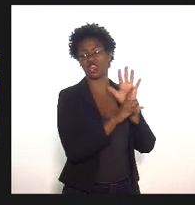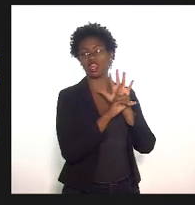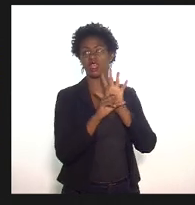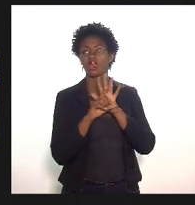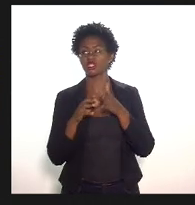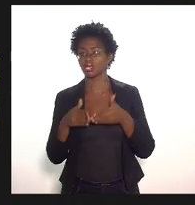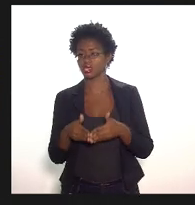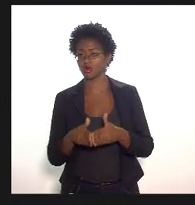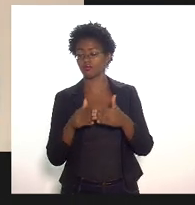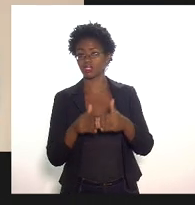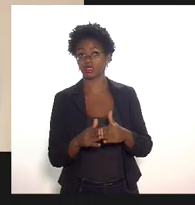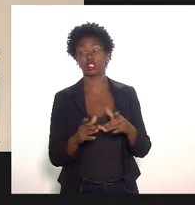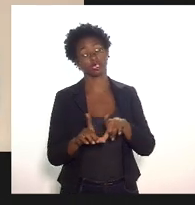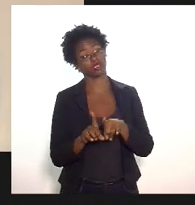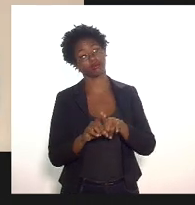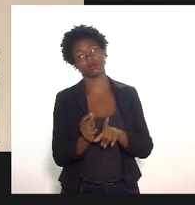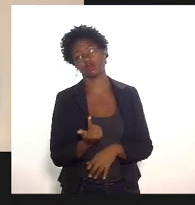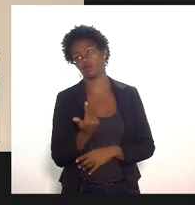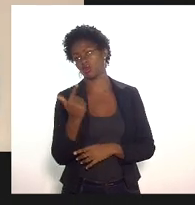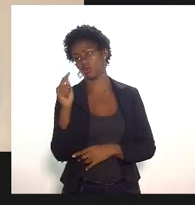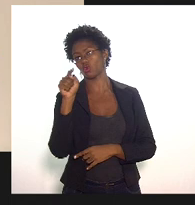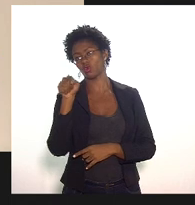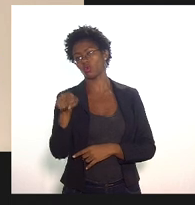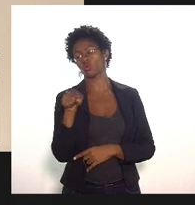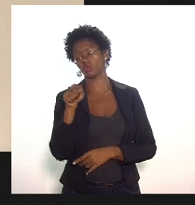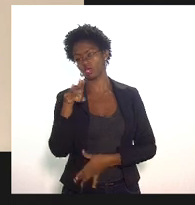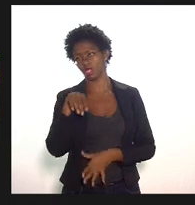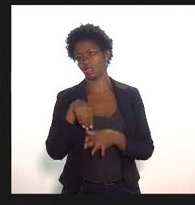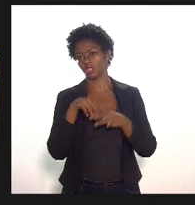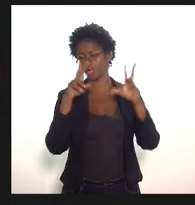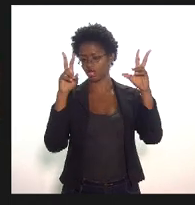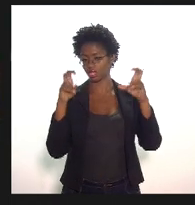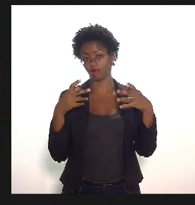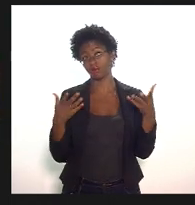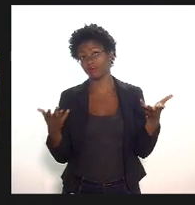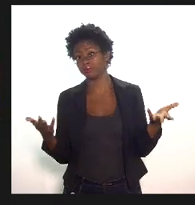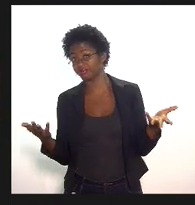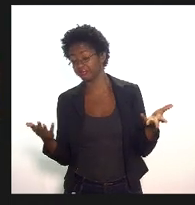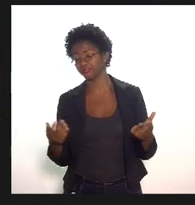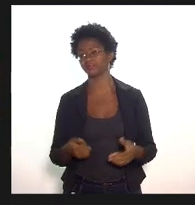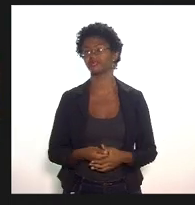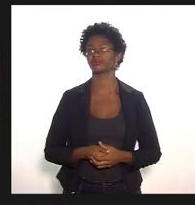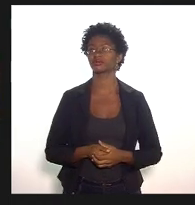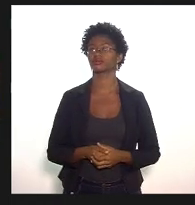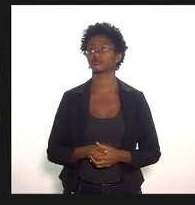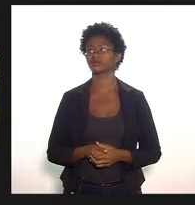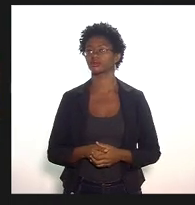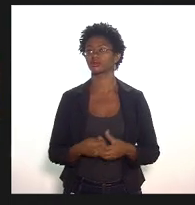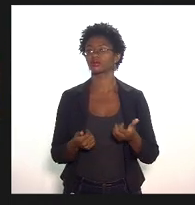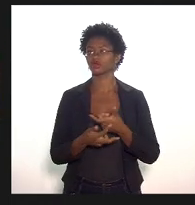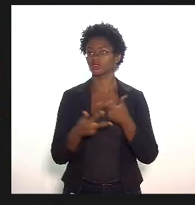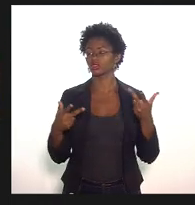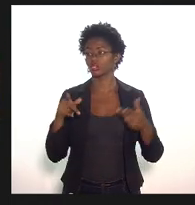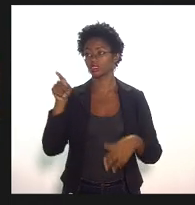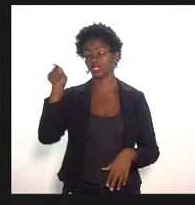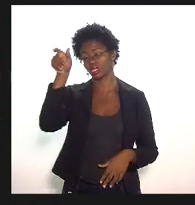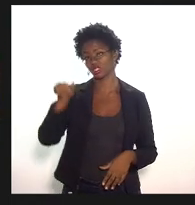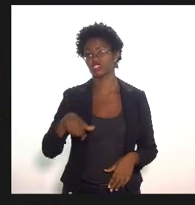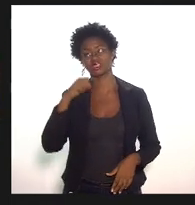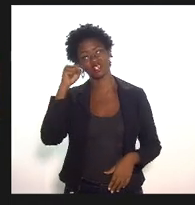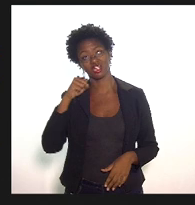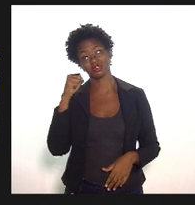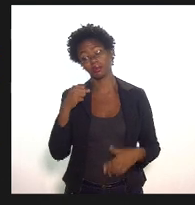outra que está bastante envolvida nessa questão. Então, assim, é um ponto que o senador ainda vai ter que